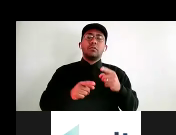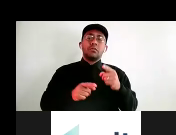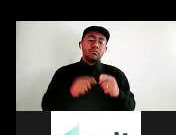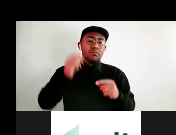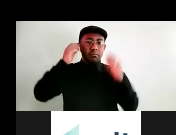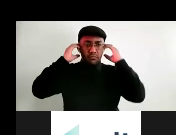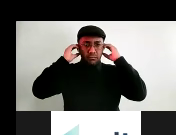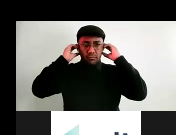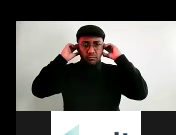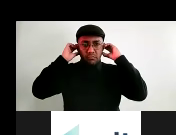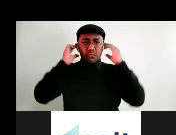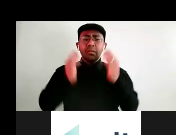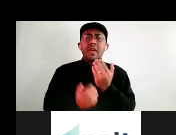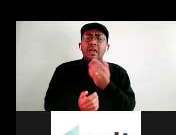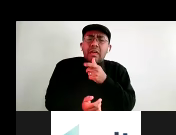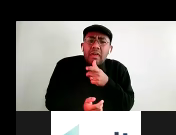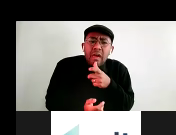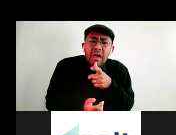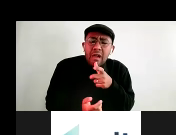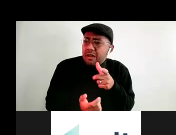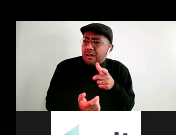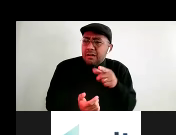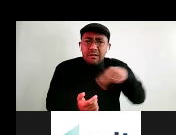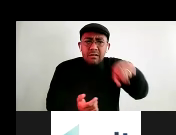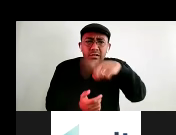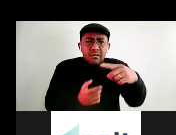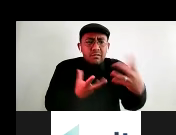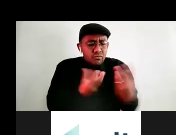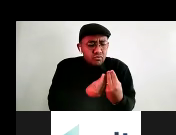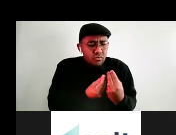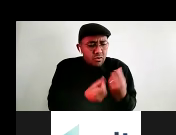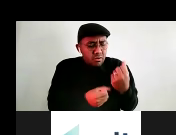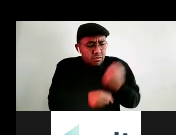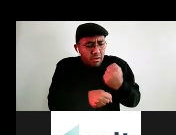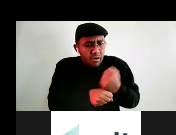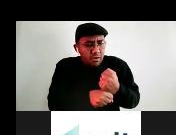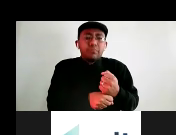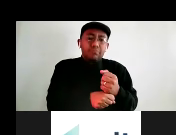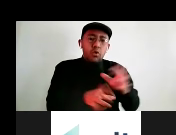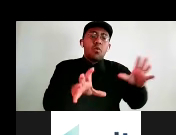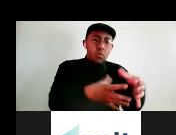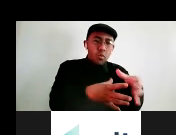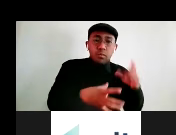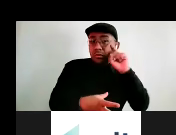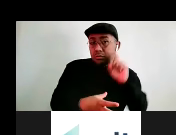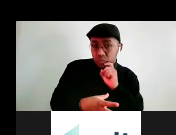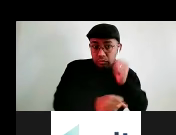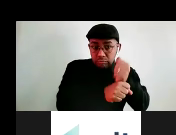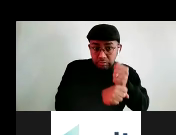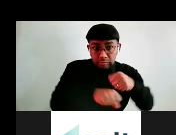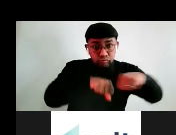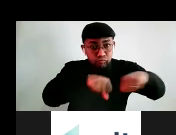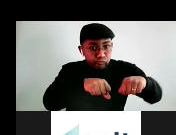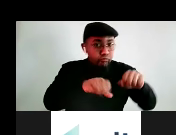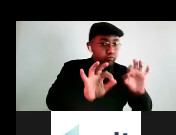ajudar. É importante que falemos dos beijos e carícias que podem acontecer antes do contato